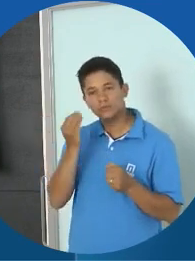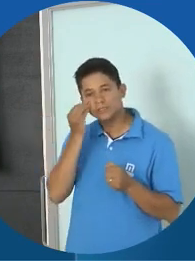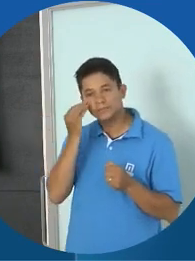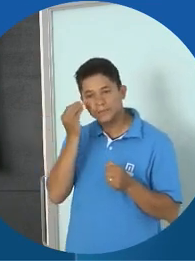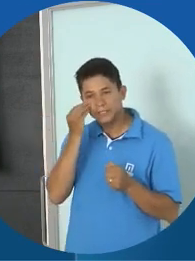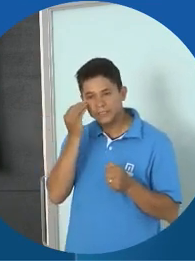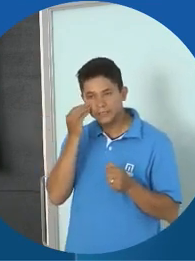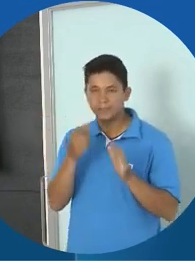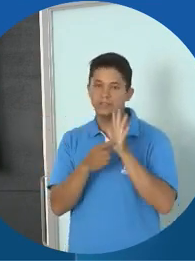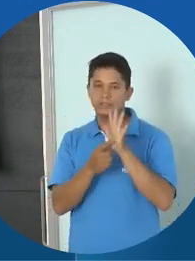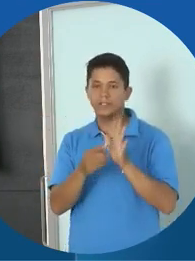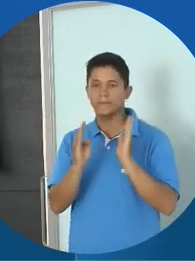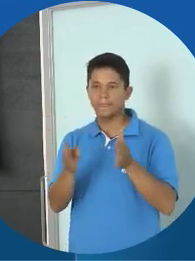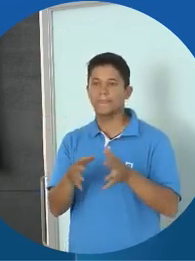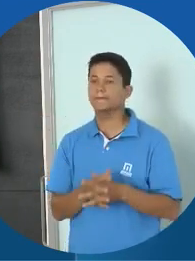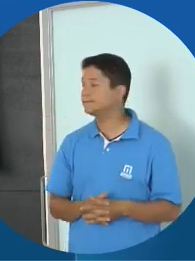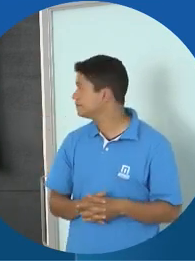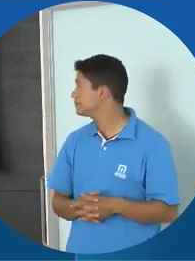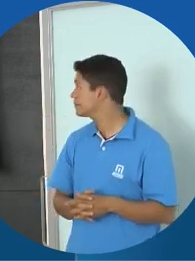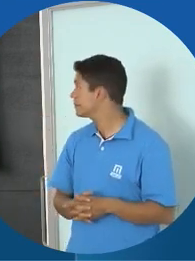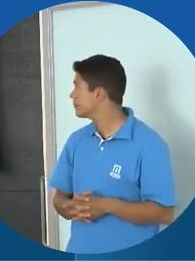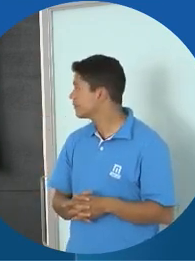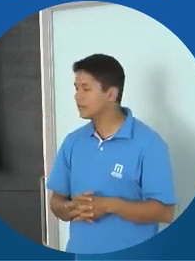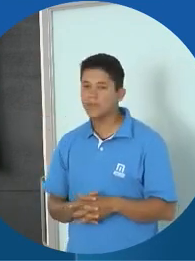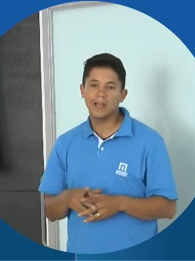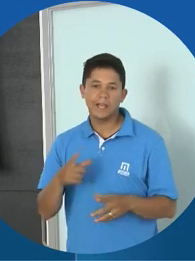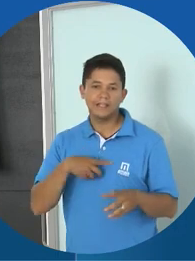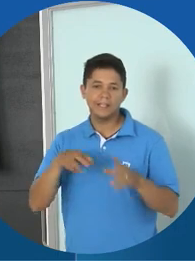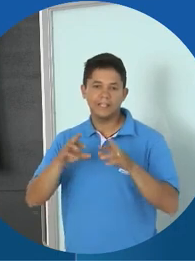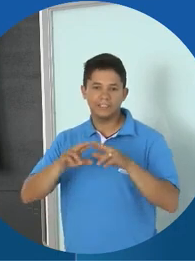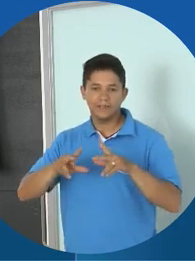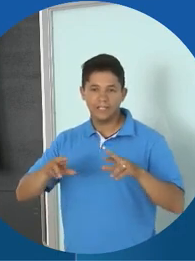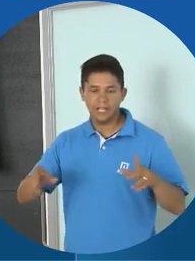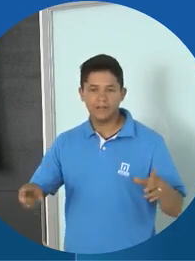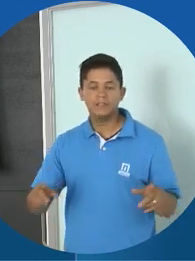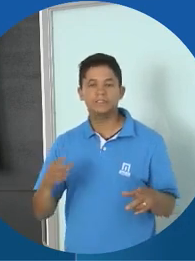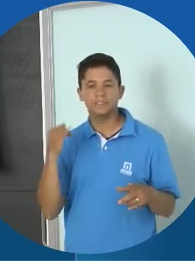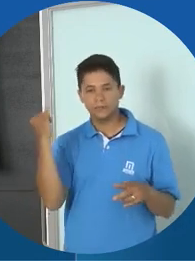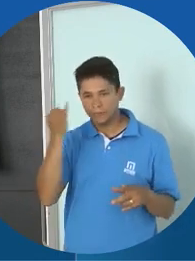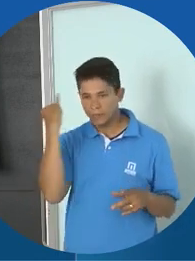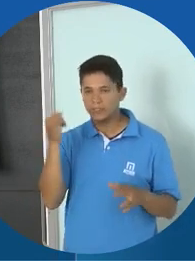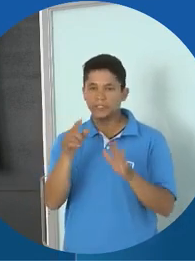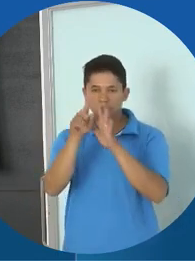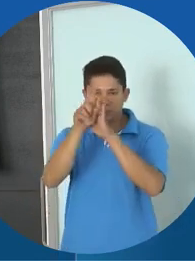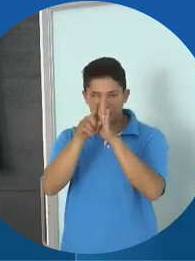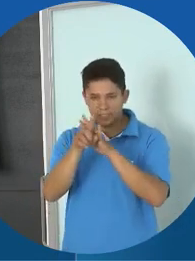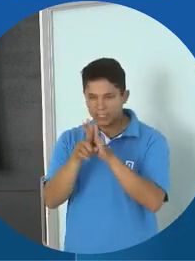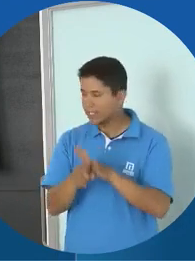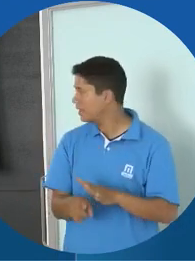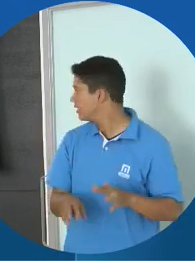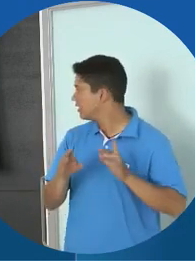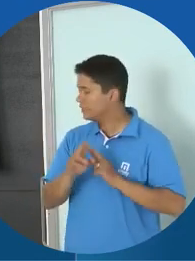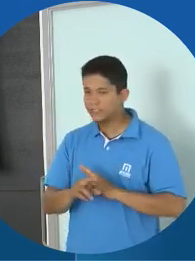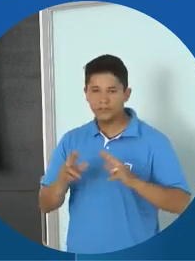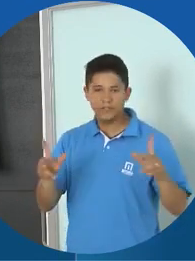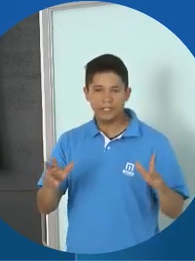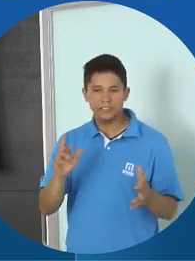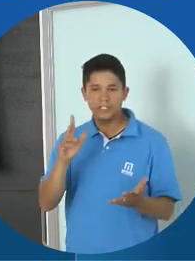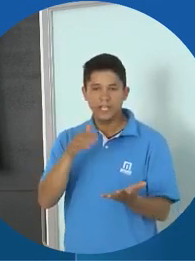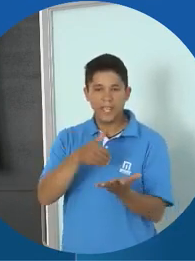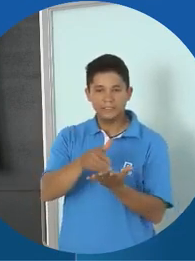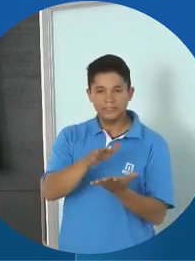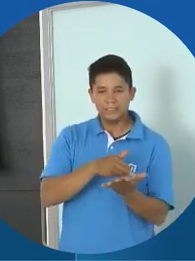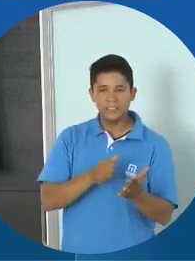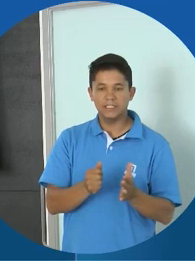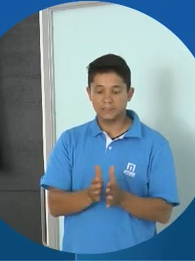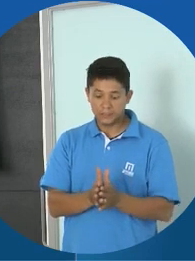apresentação. Então, nós temos essas variáveis que devem ser consideradas, as diferentes resinas, as diferentes